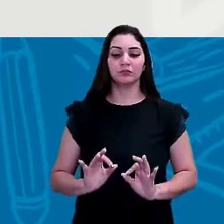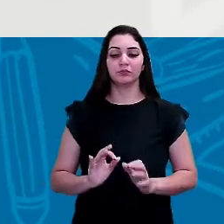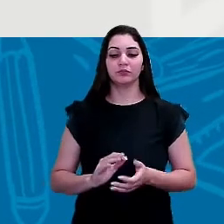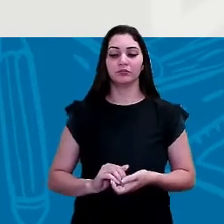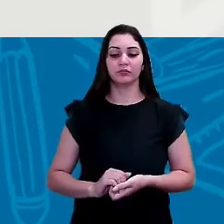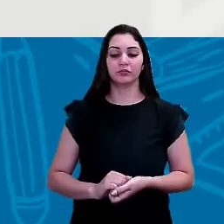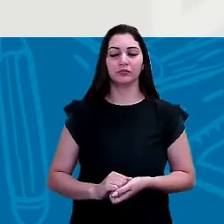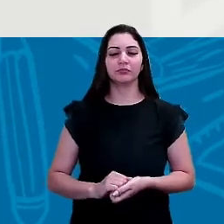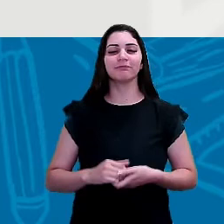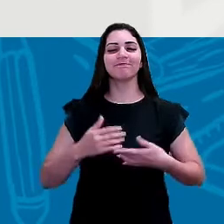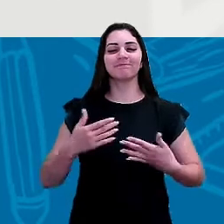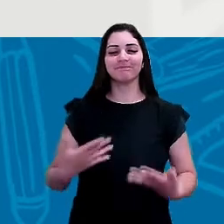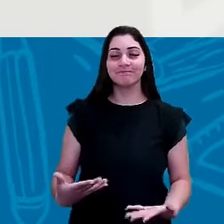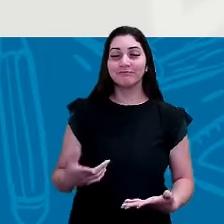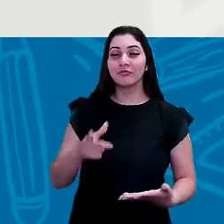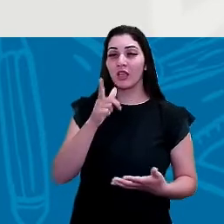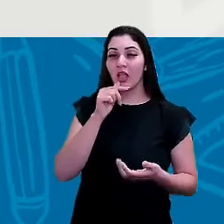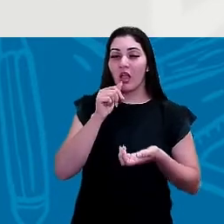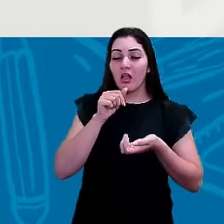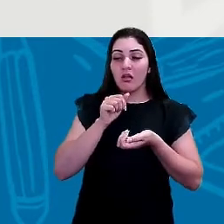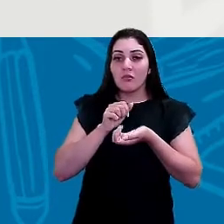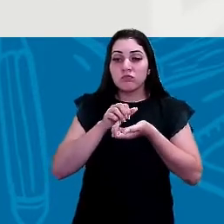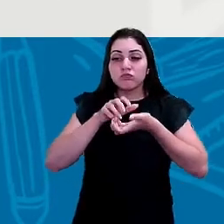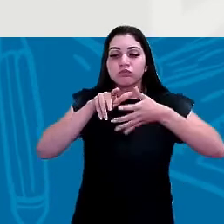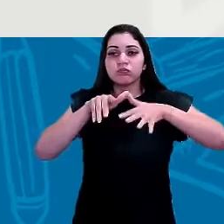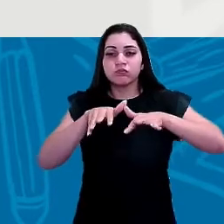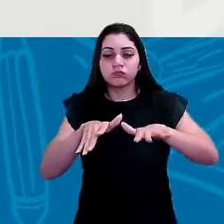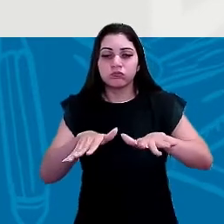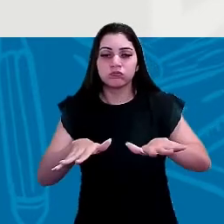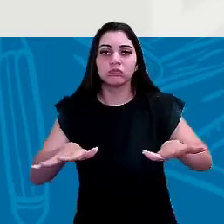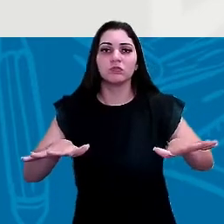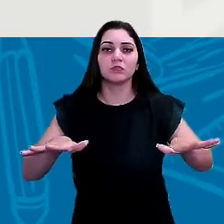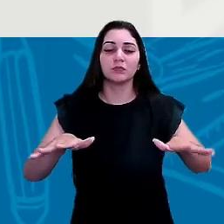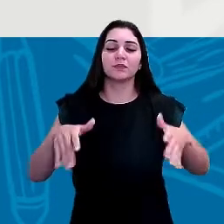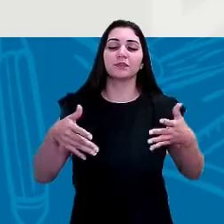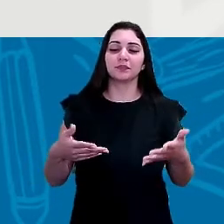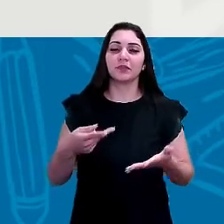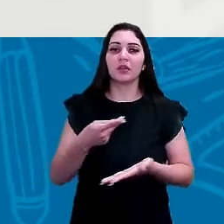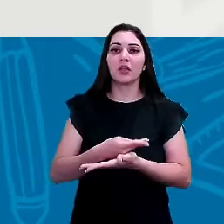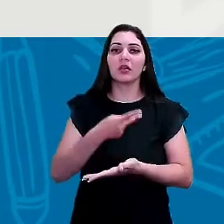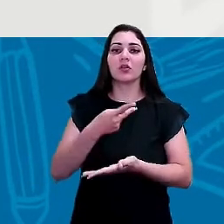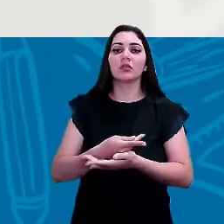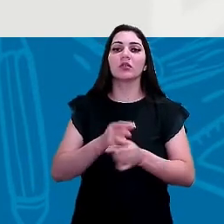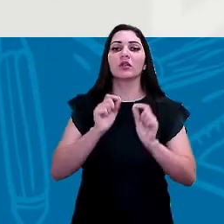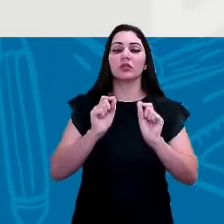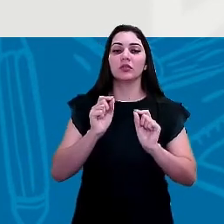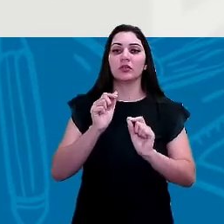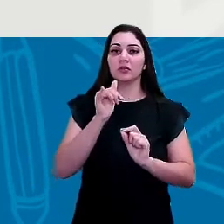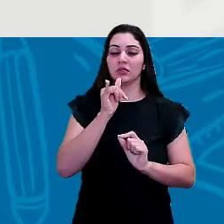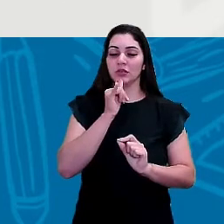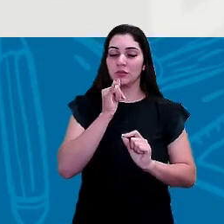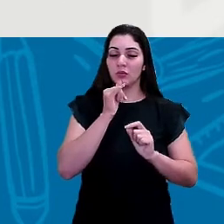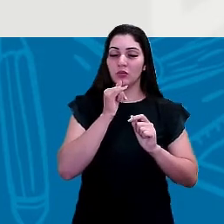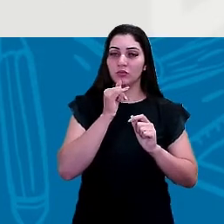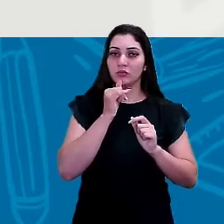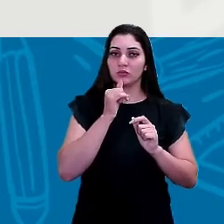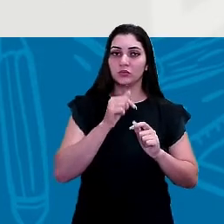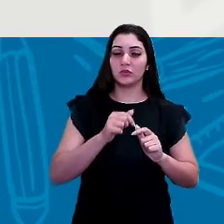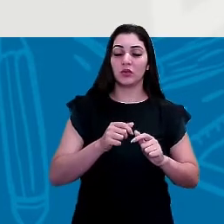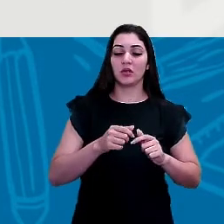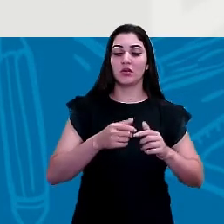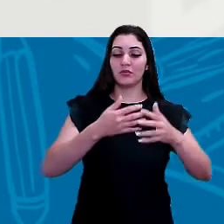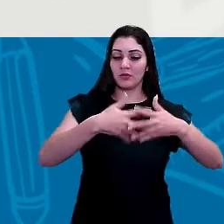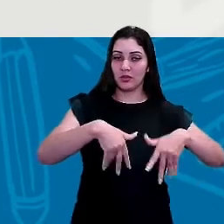As enchentes são calamidades naturais ou não que ocorrem quando o leito natural recebe um volume de